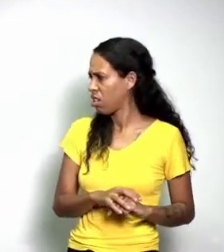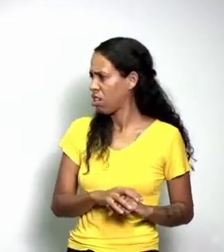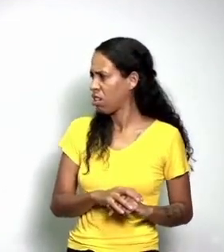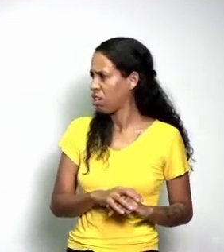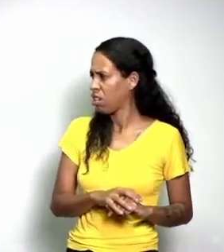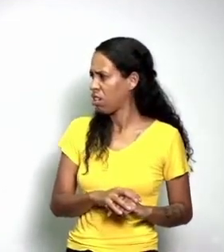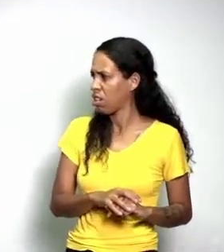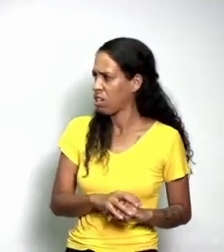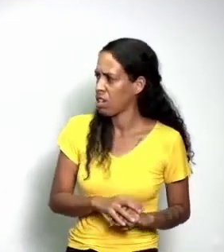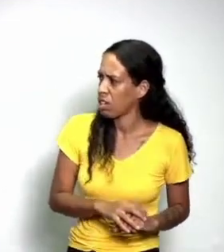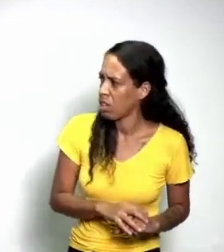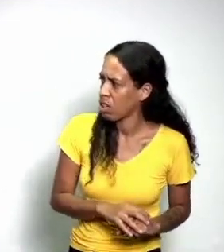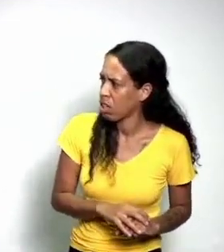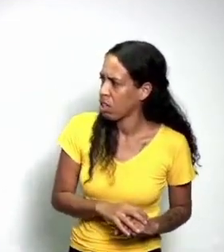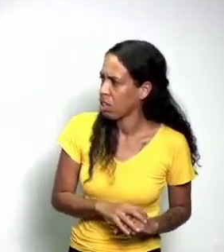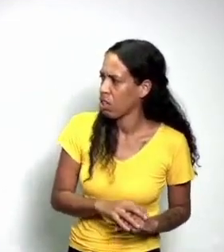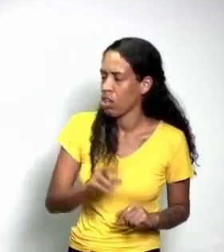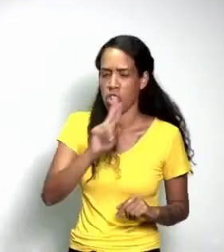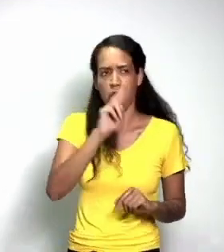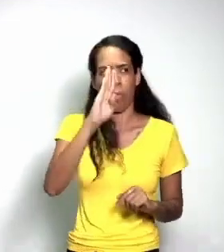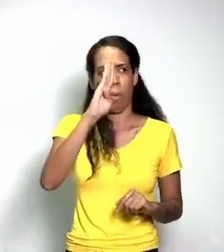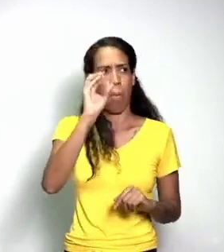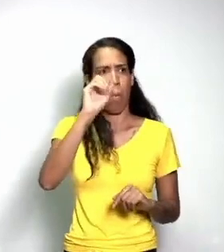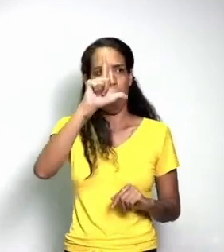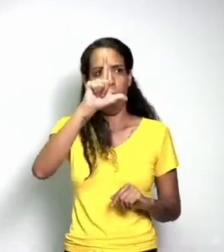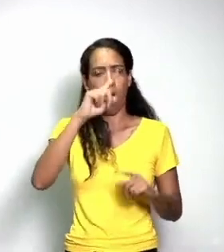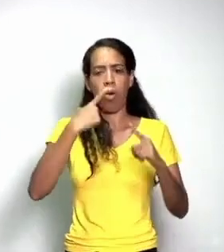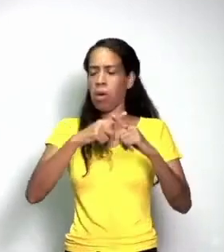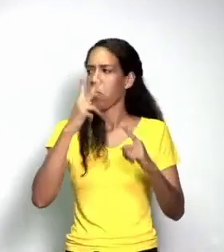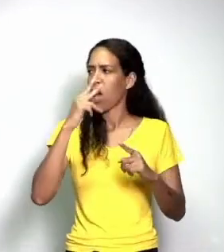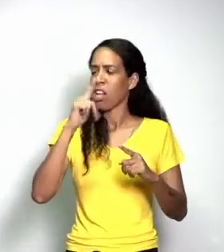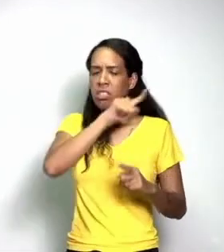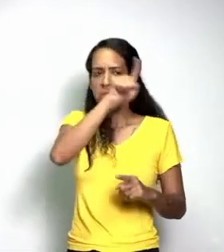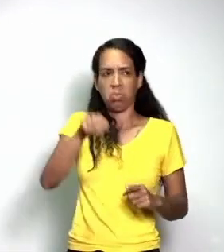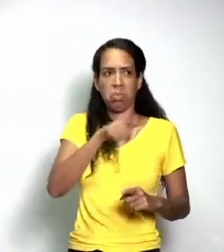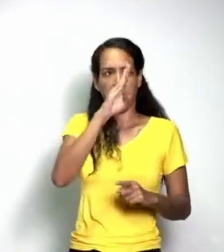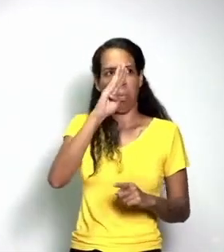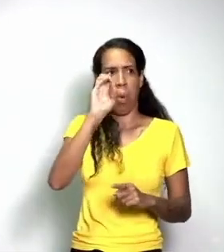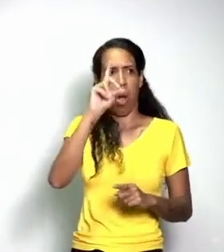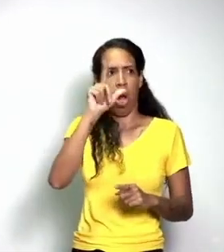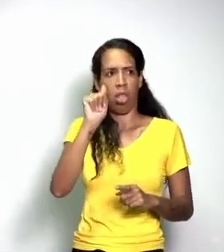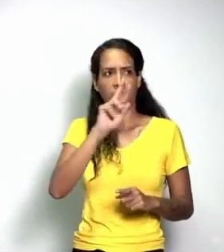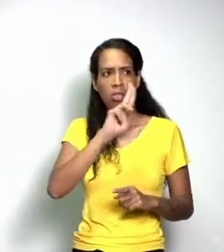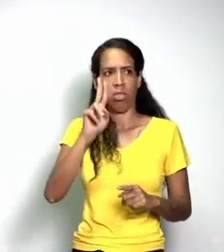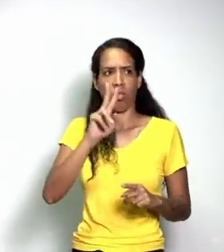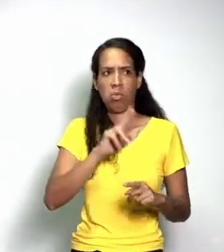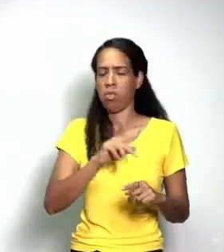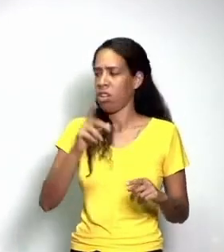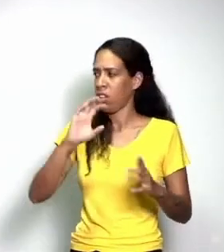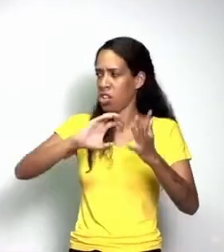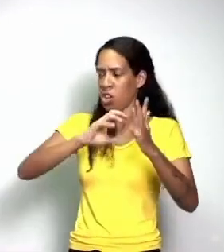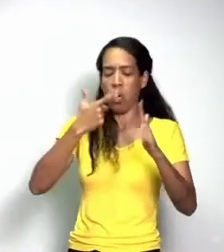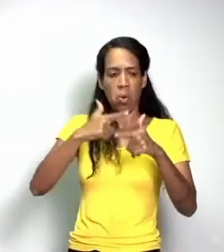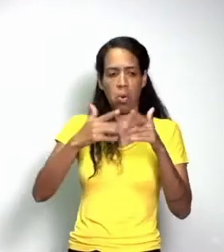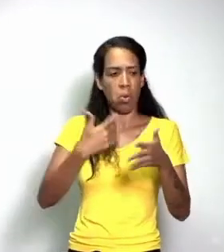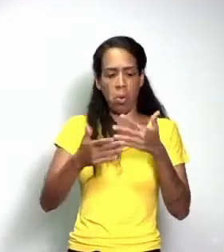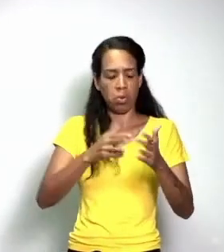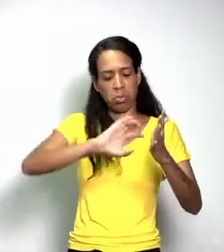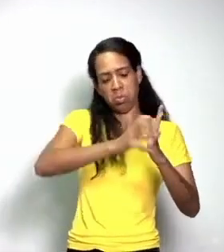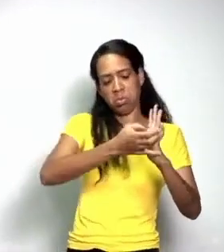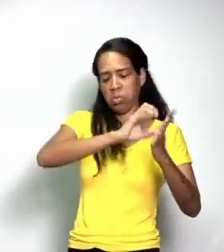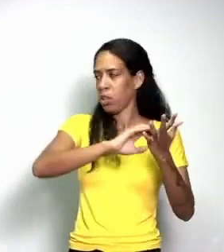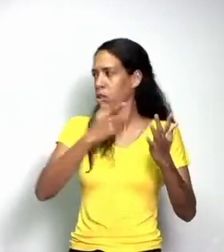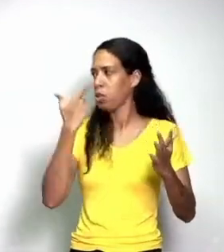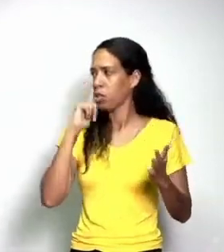Essa cabecinha aqui, ela é chamada de ball, porque ela é realmente uma bola, também maleável para pensar essas direções, mesmo mecanismo do